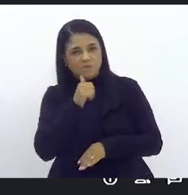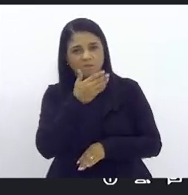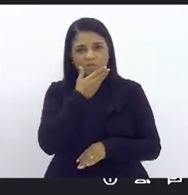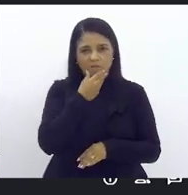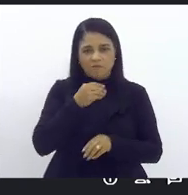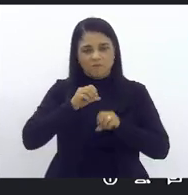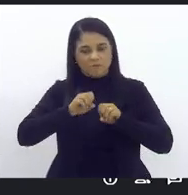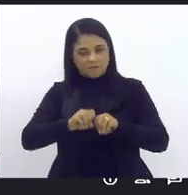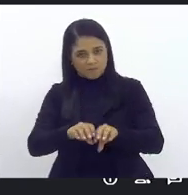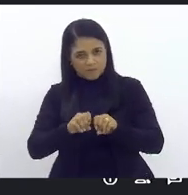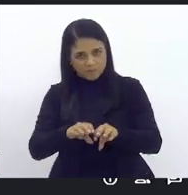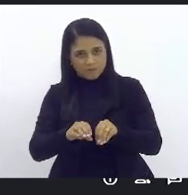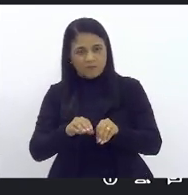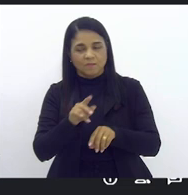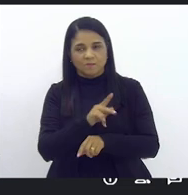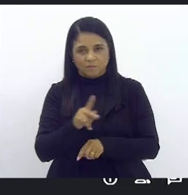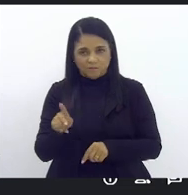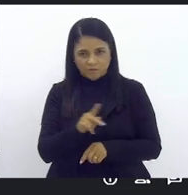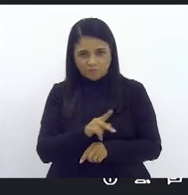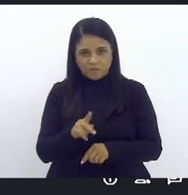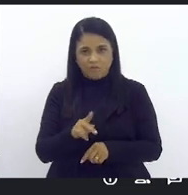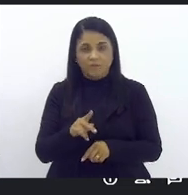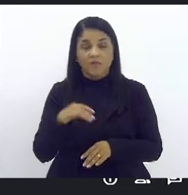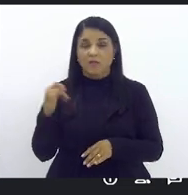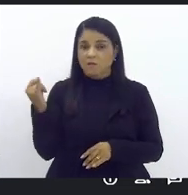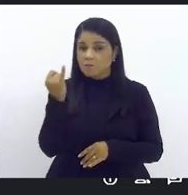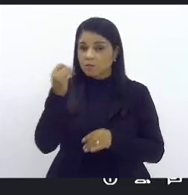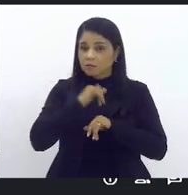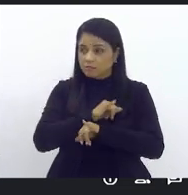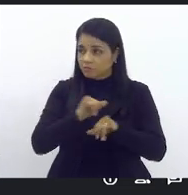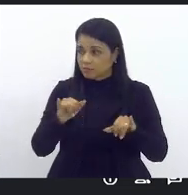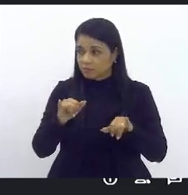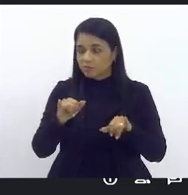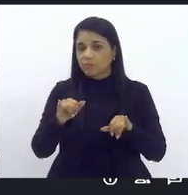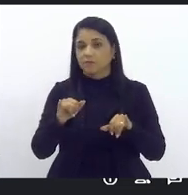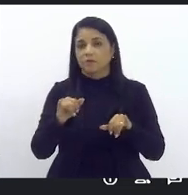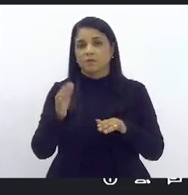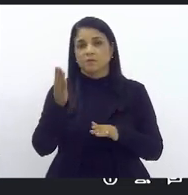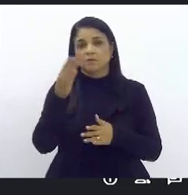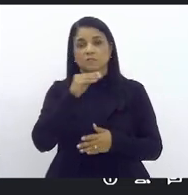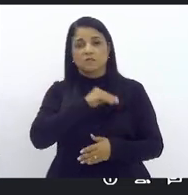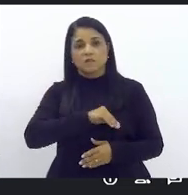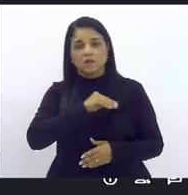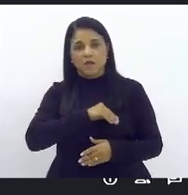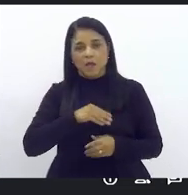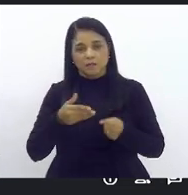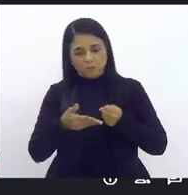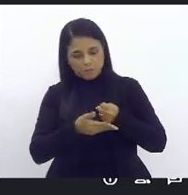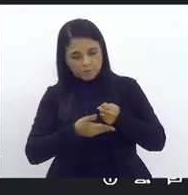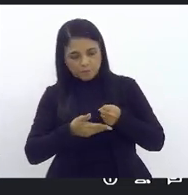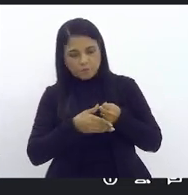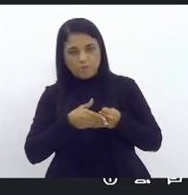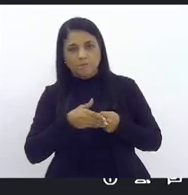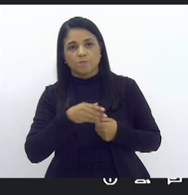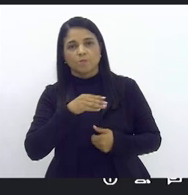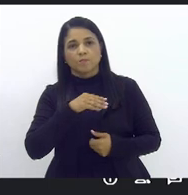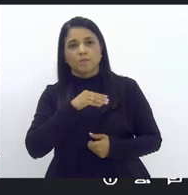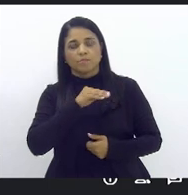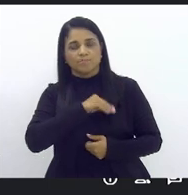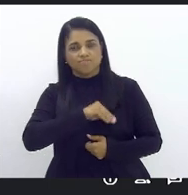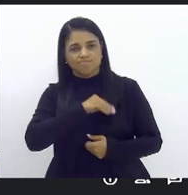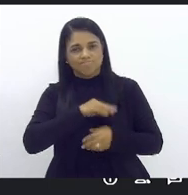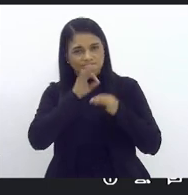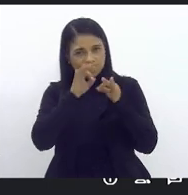educação. É importante que todo mundo saiba que o salário mínimo decente para o povo